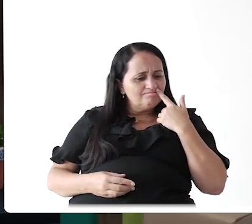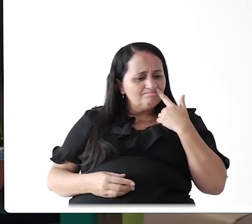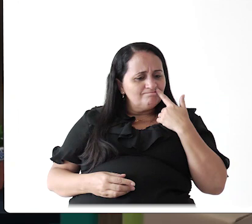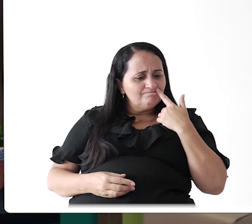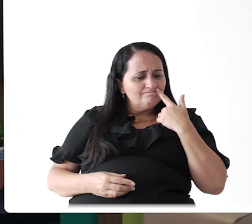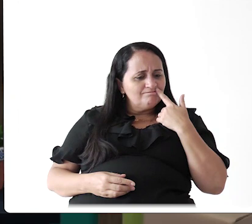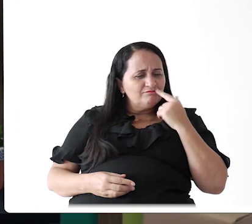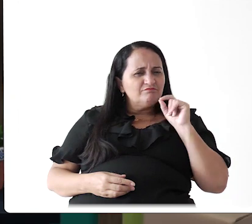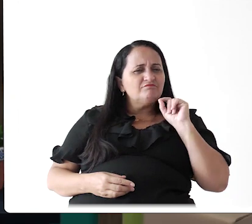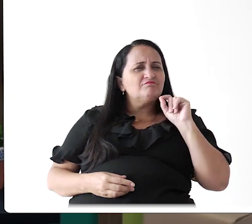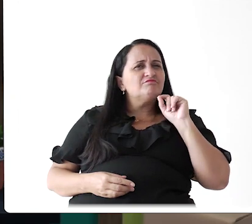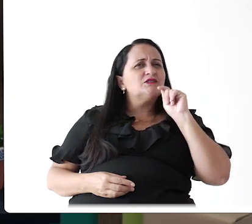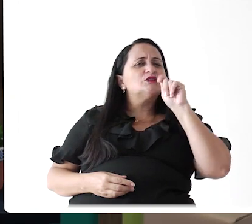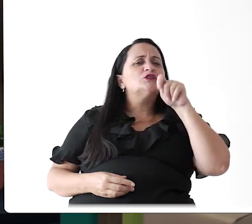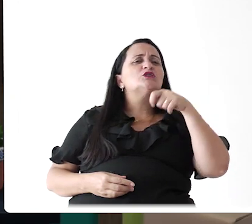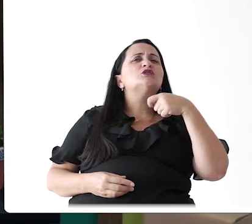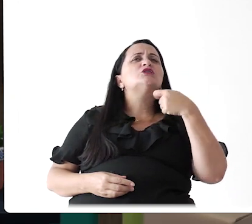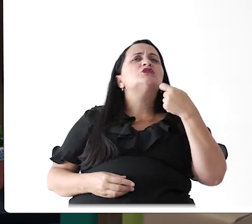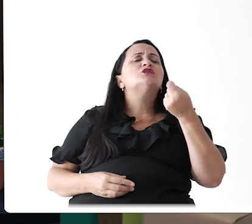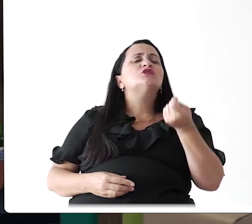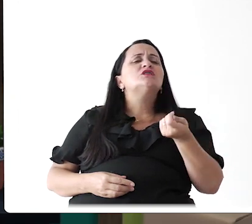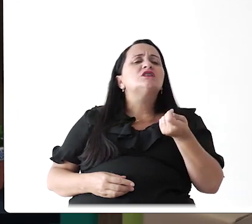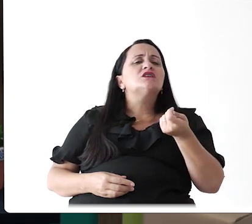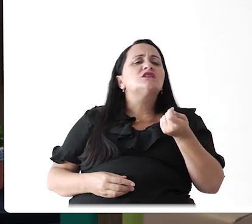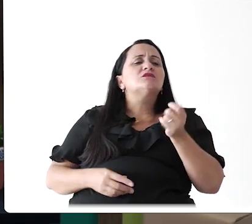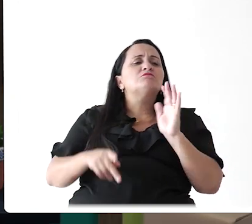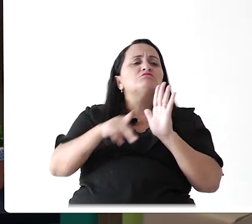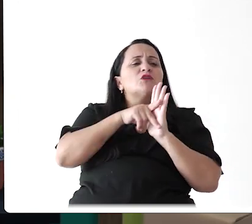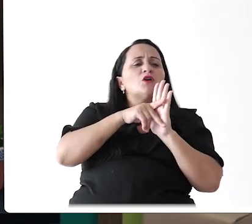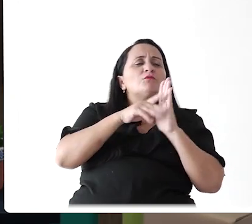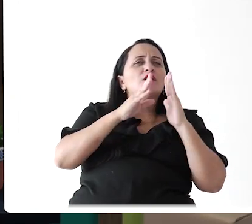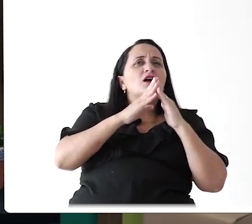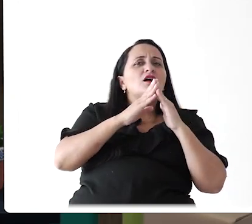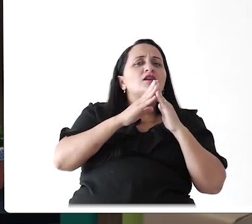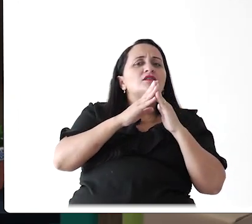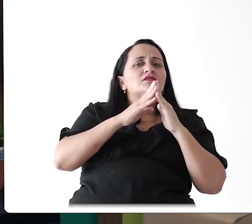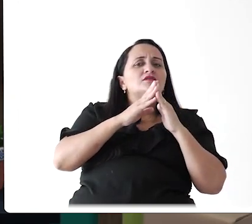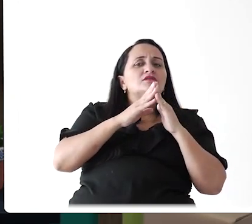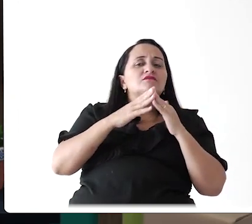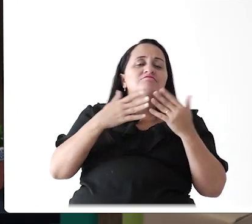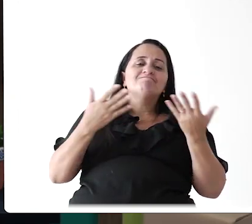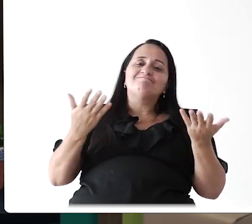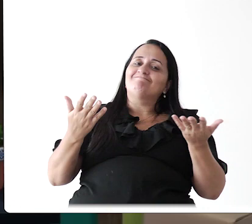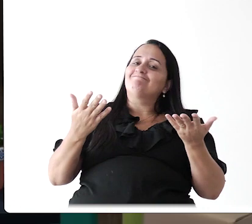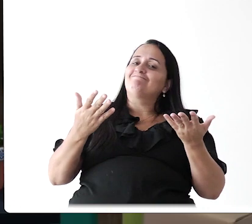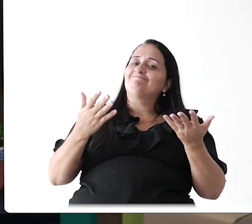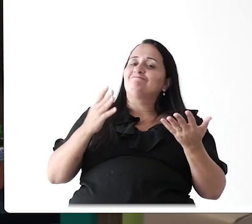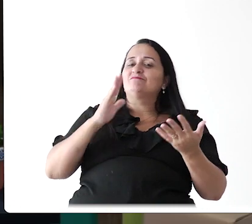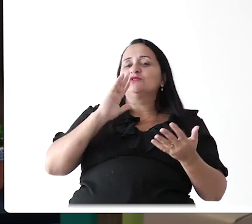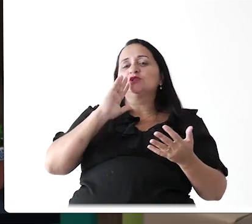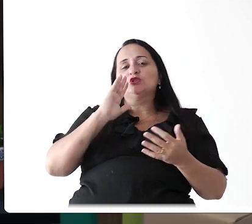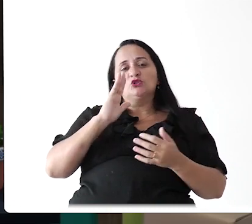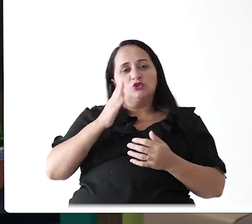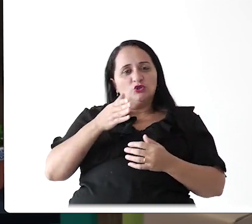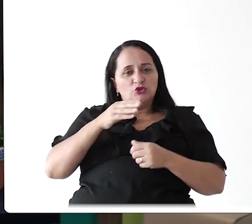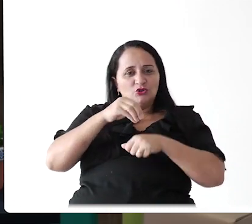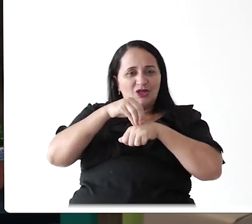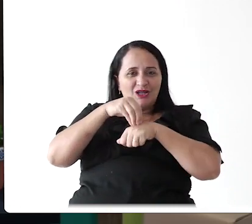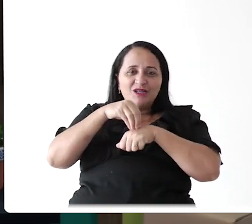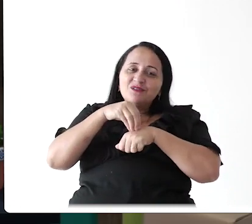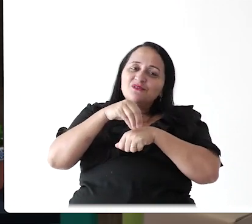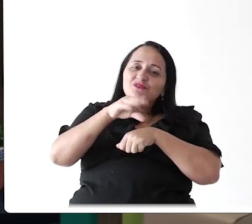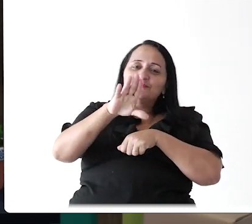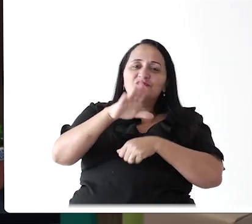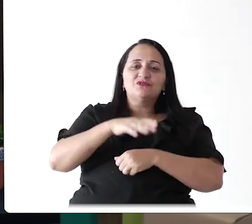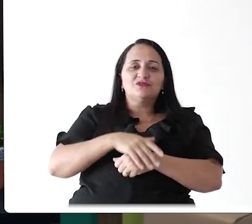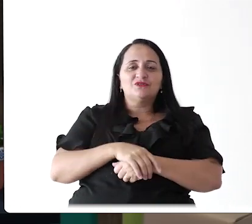tem posse. A casa é de posse de alguém. Então, ó, já dei a dica. Puxa, Pro, mas